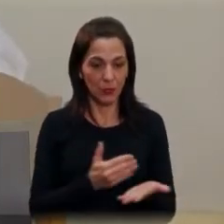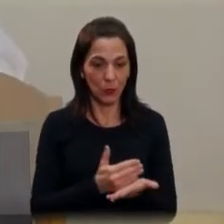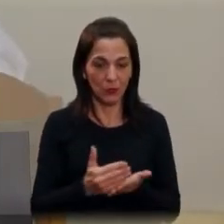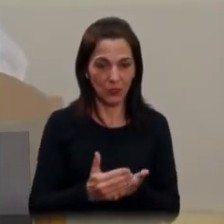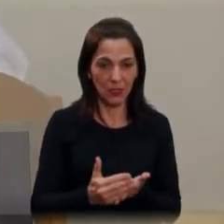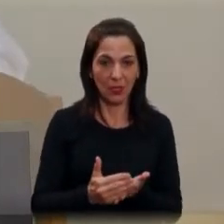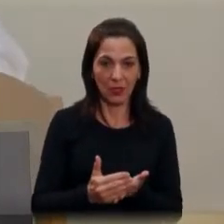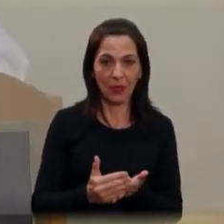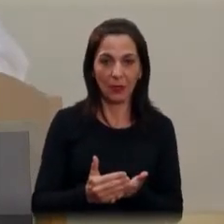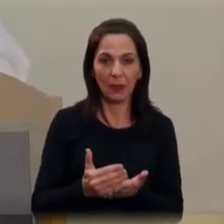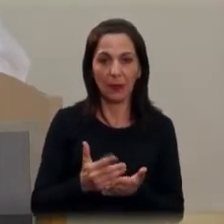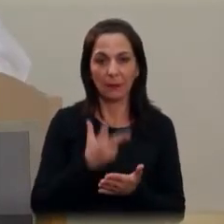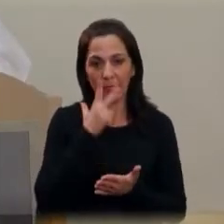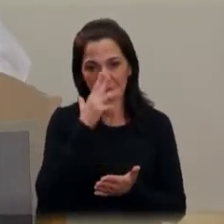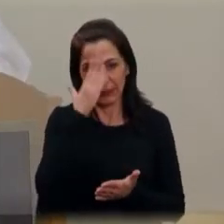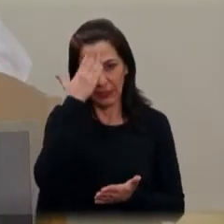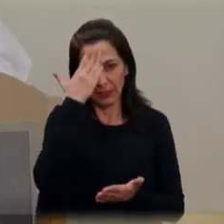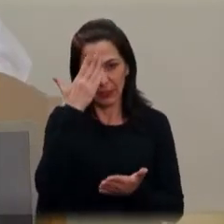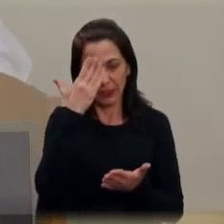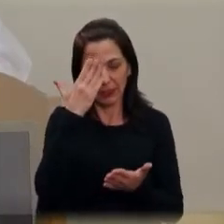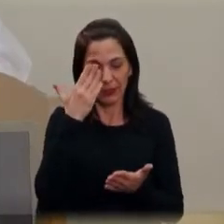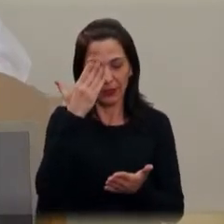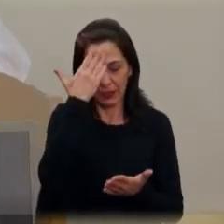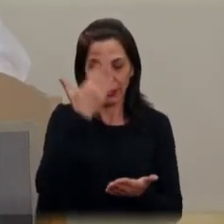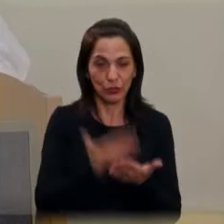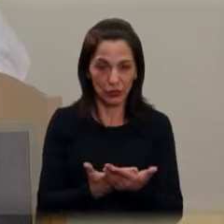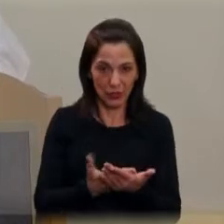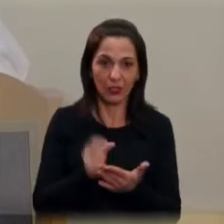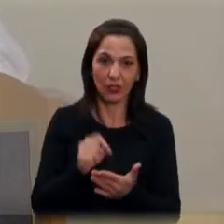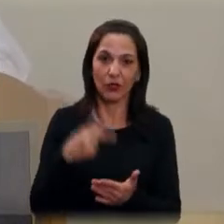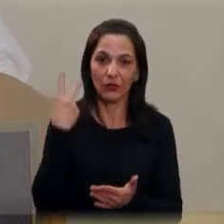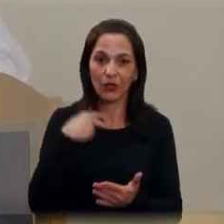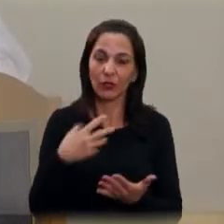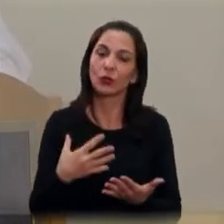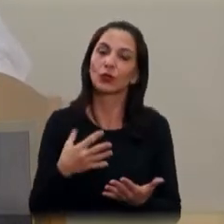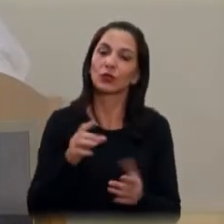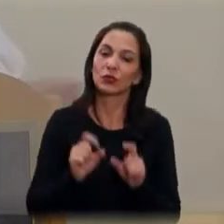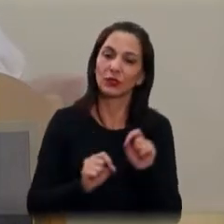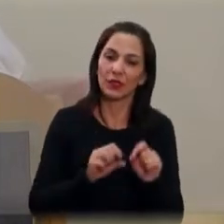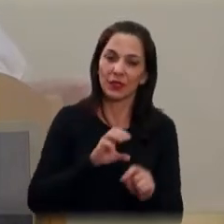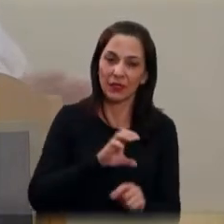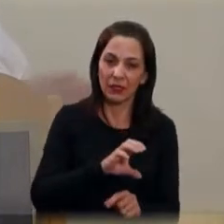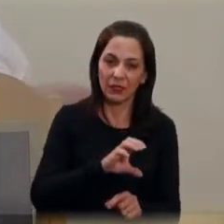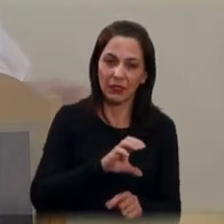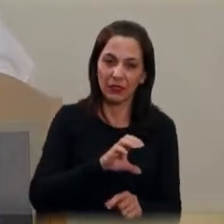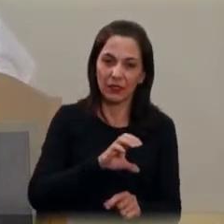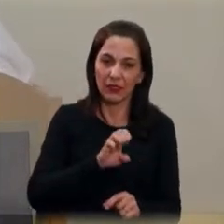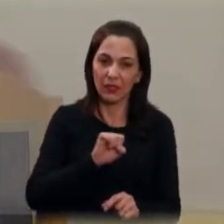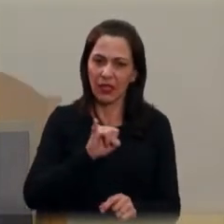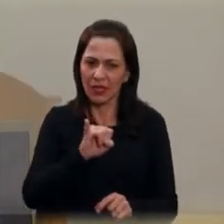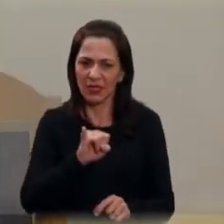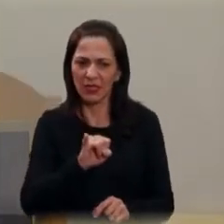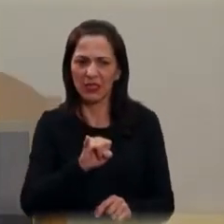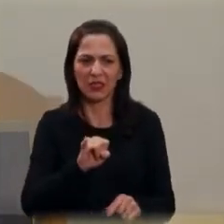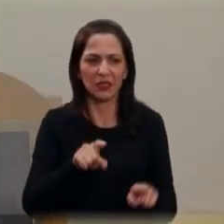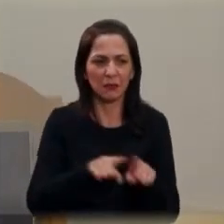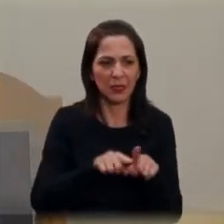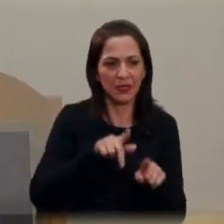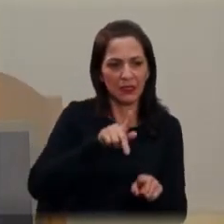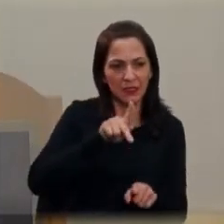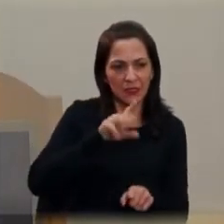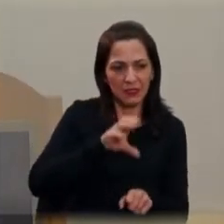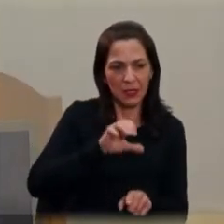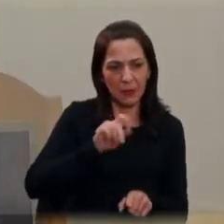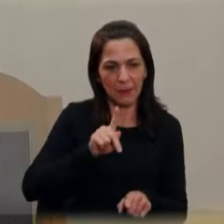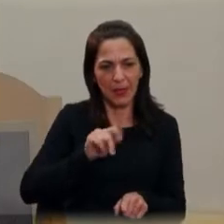creio que a Casa vai assinar e deve ser formada essa CPI. Chamam de SEI, viu? SEI e CPI, gente, é a mesma coisa, tá? É